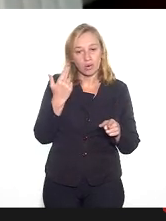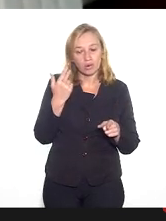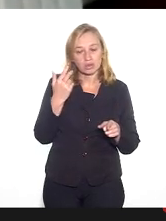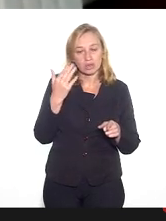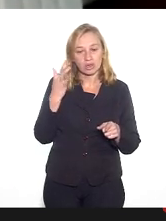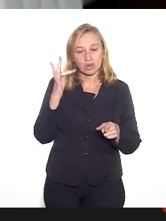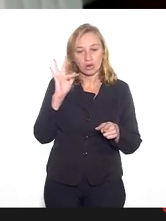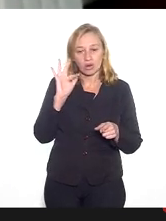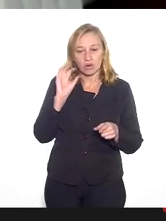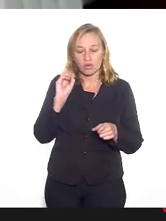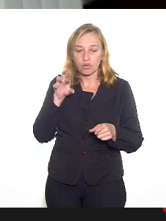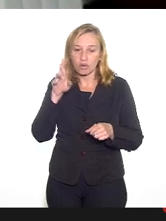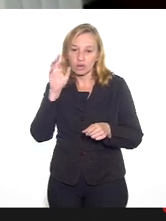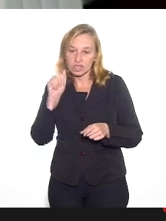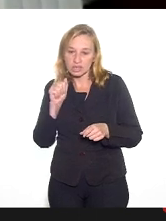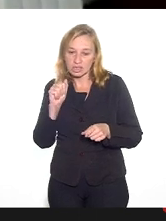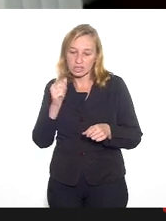justamente para